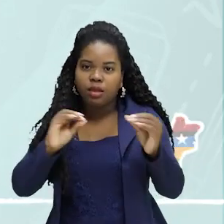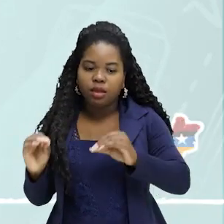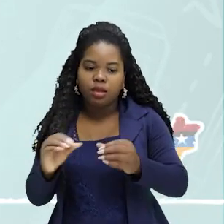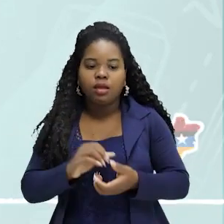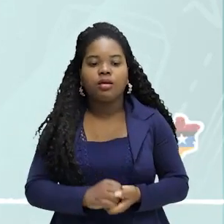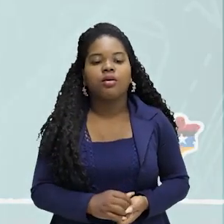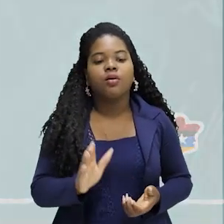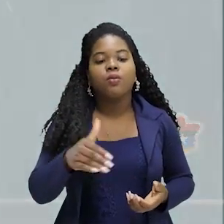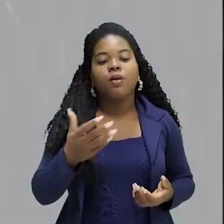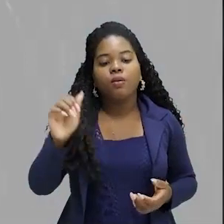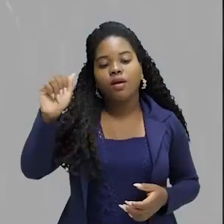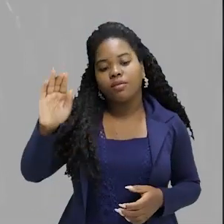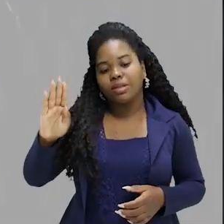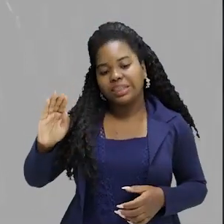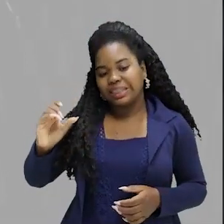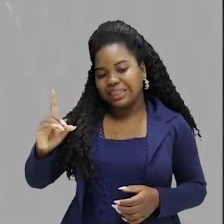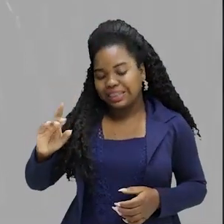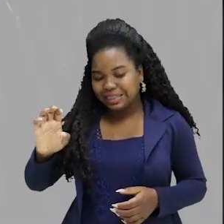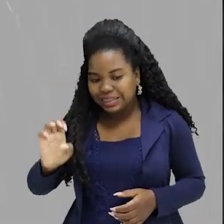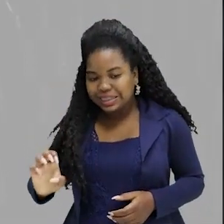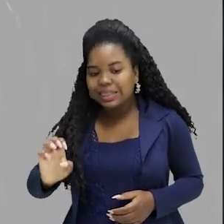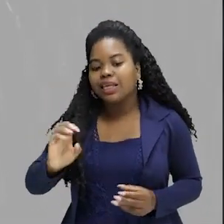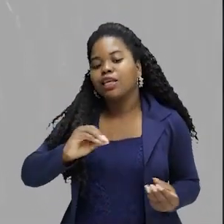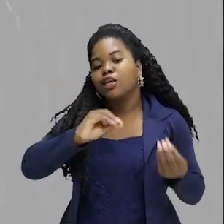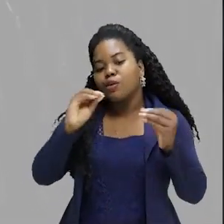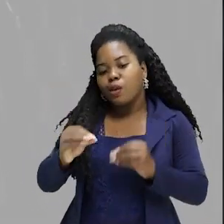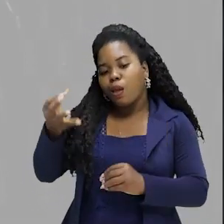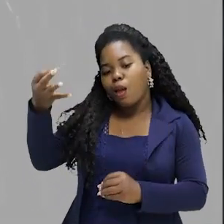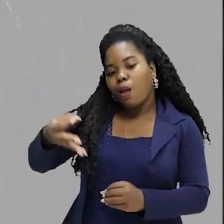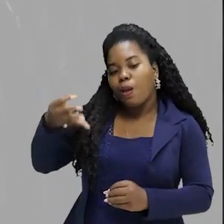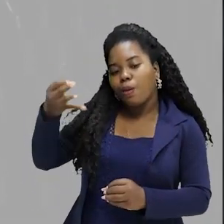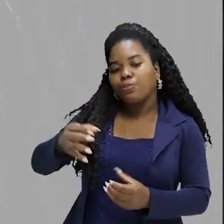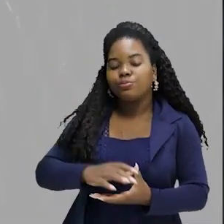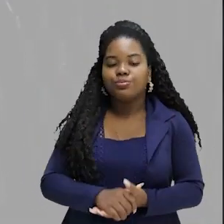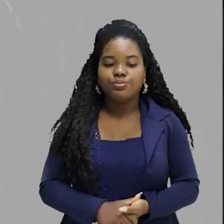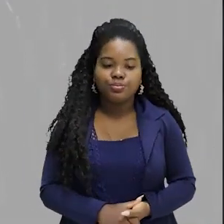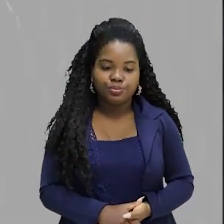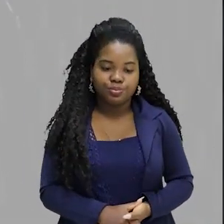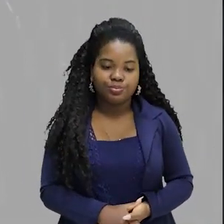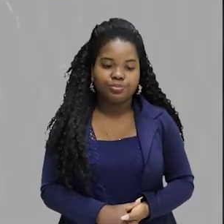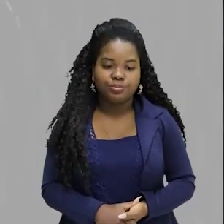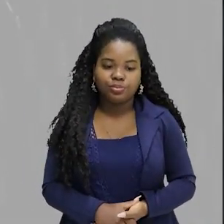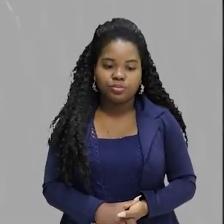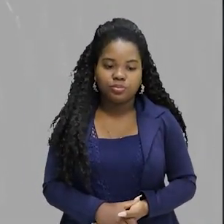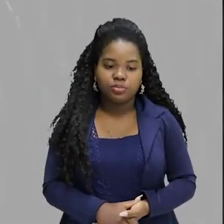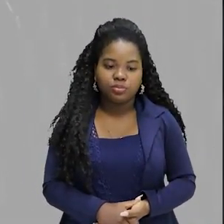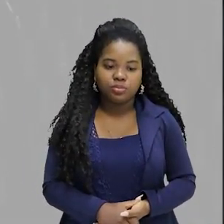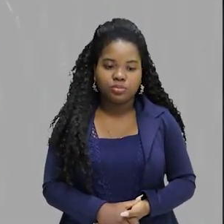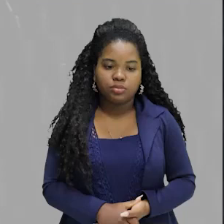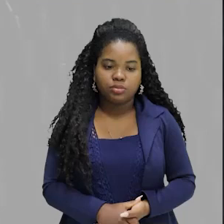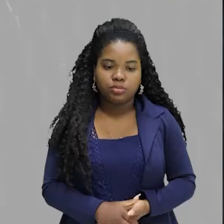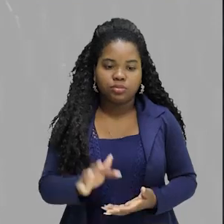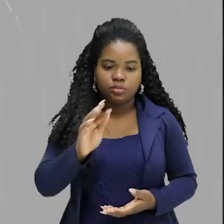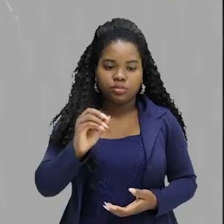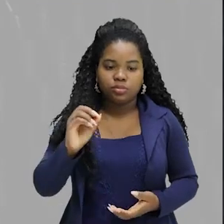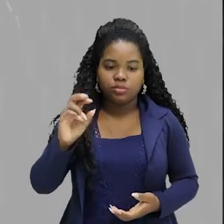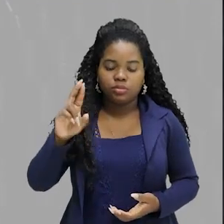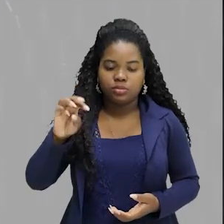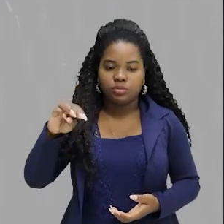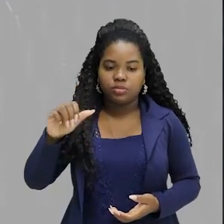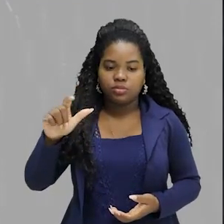a alternativa que corresponde, que preenche corretamente as lacunas. Então, o formaldeído,